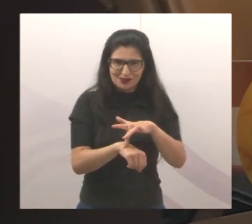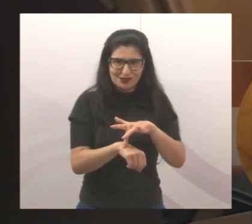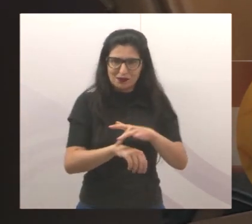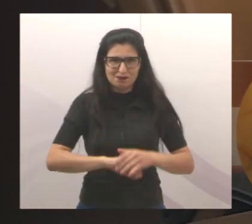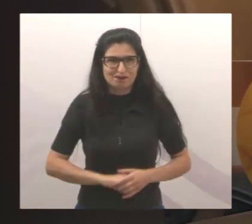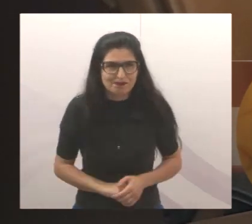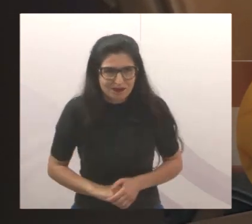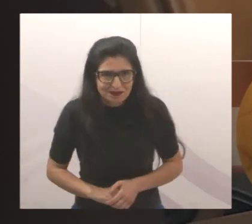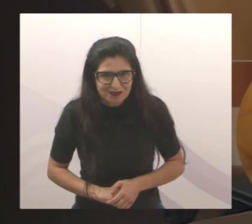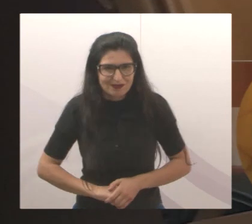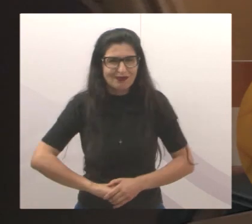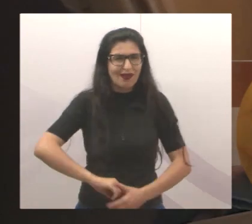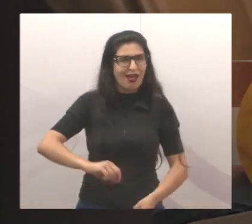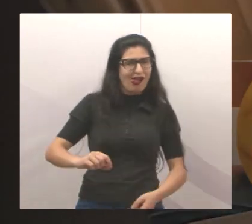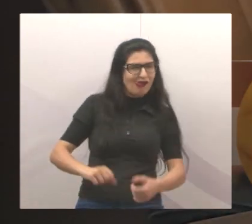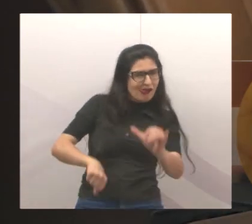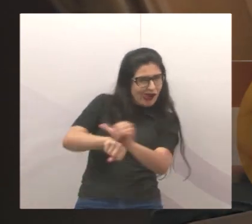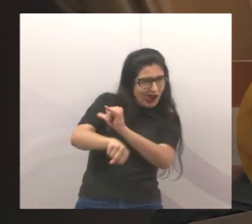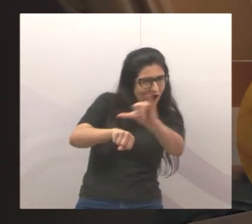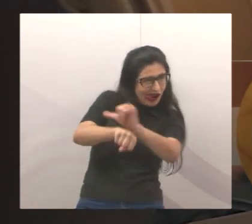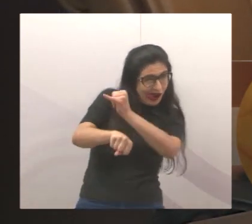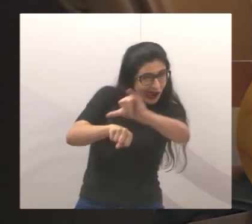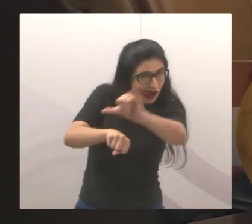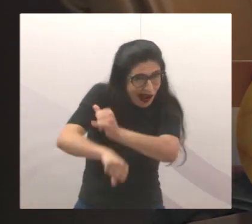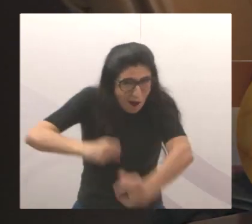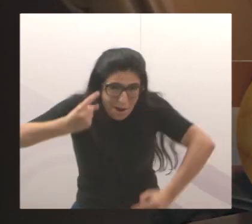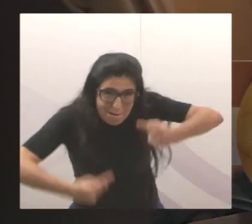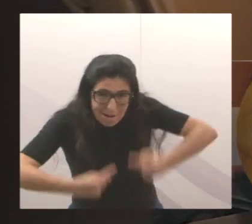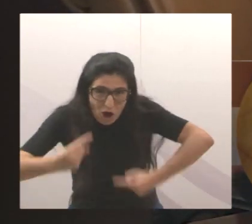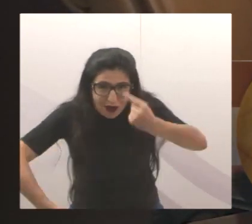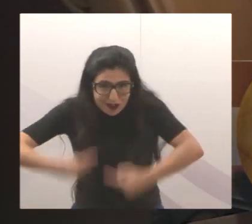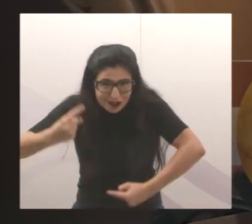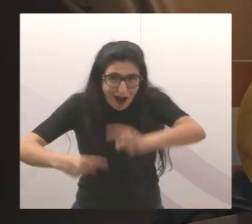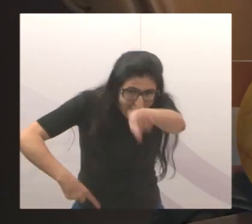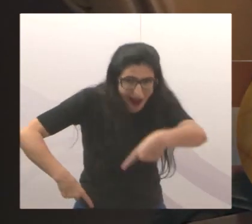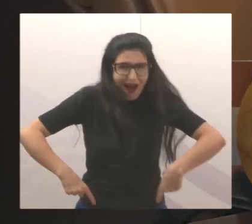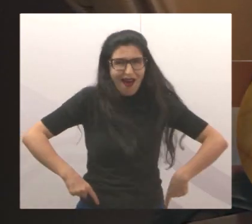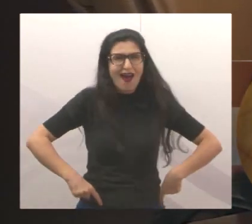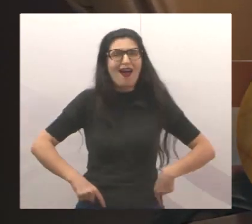um quê político, porque vejam quem está prestando